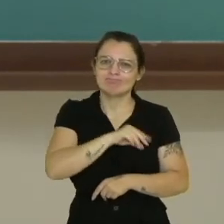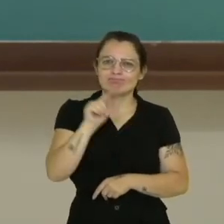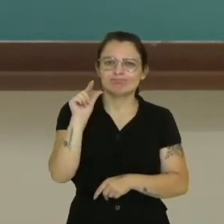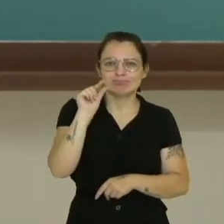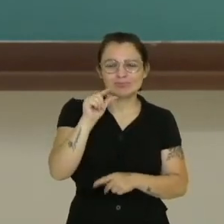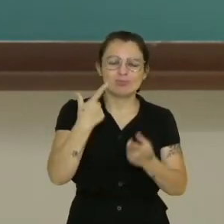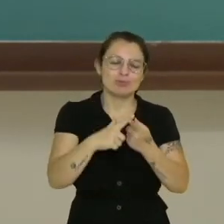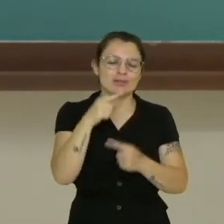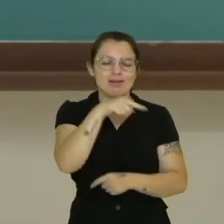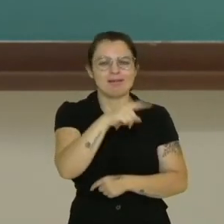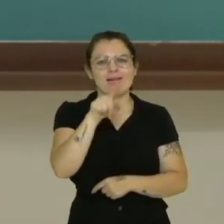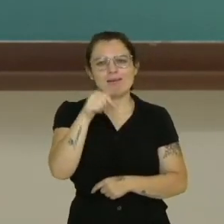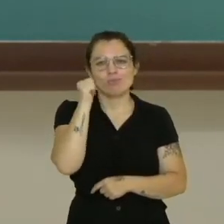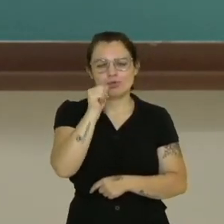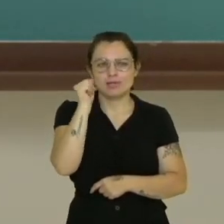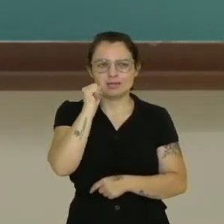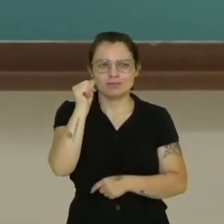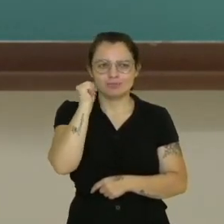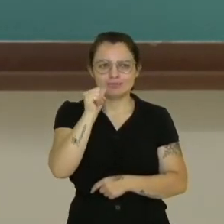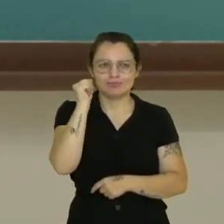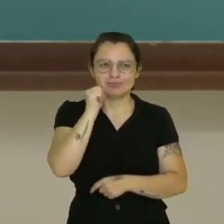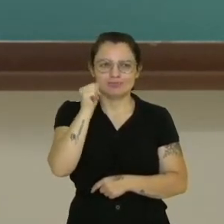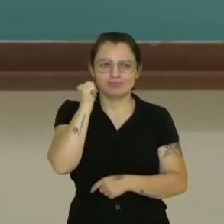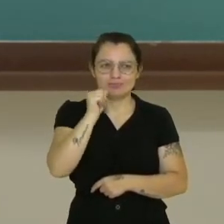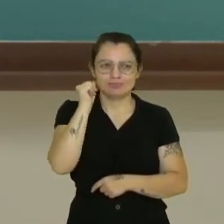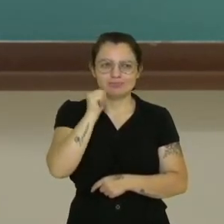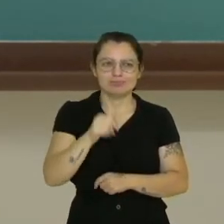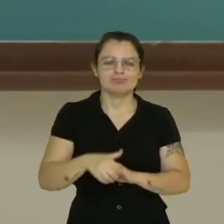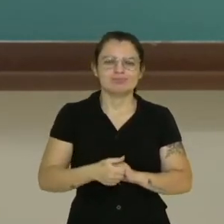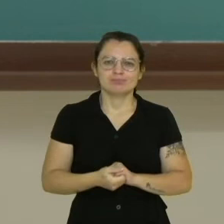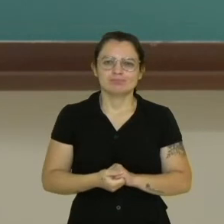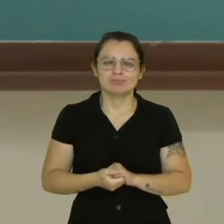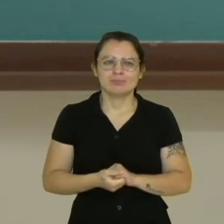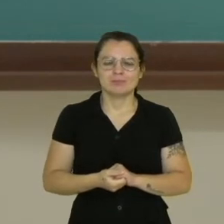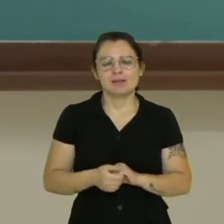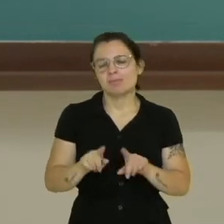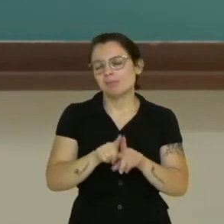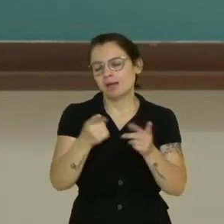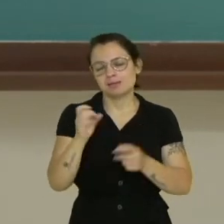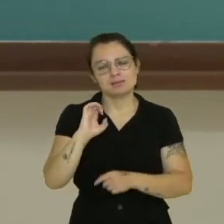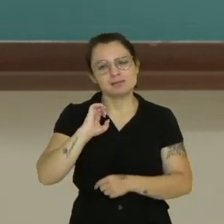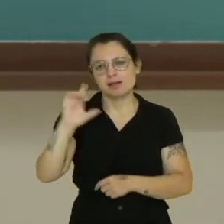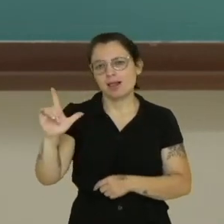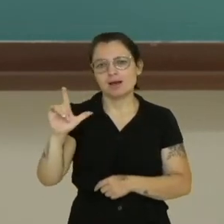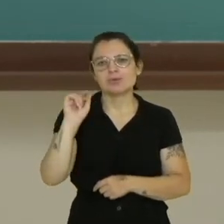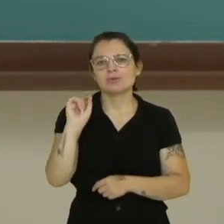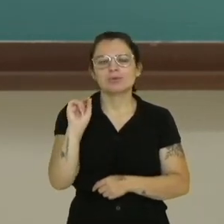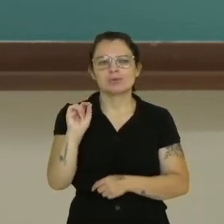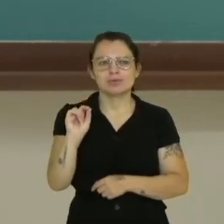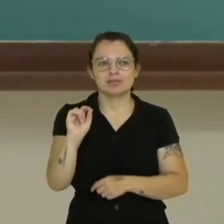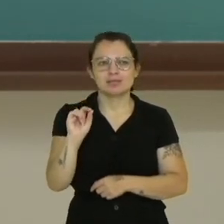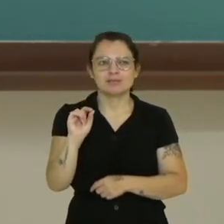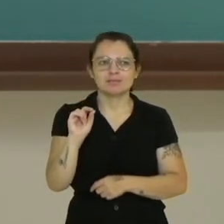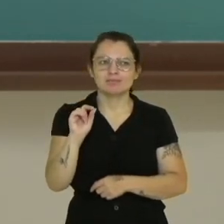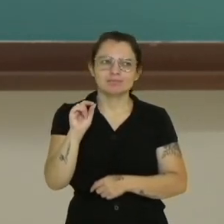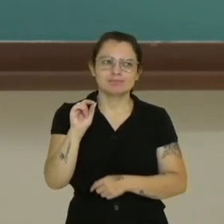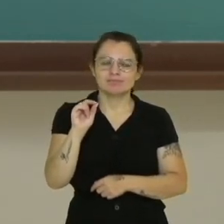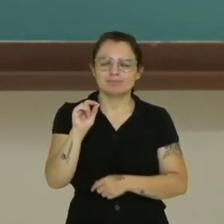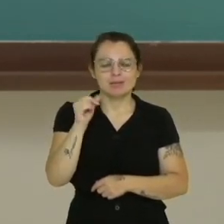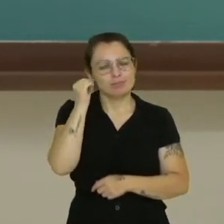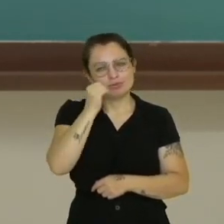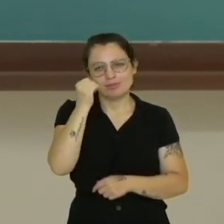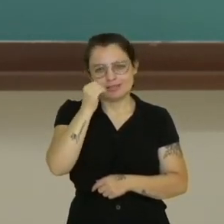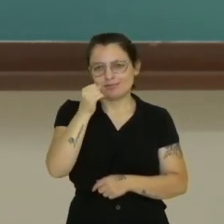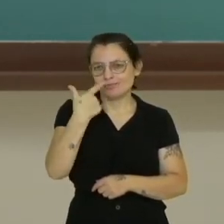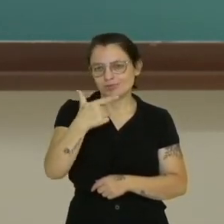ser mulher, tá? Ela recebeu um salário menor. E é óbvio que também questões femininas aqui não eram respeitadas,